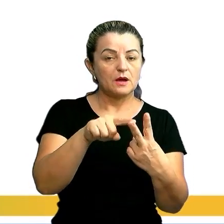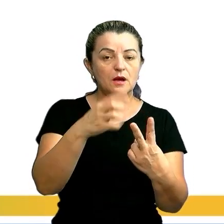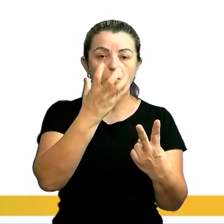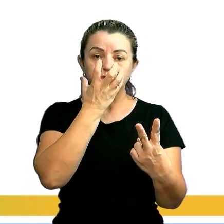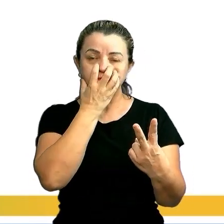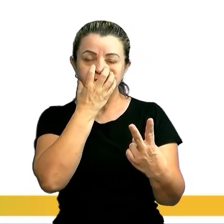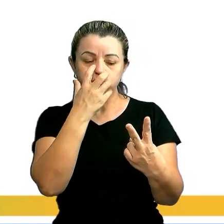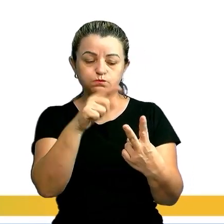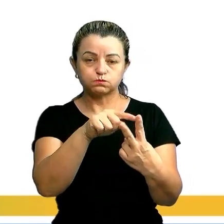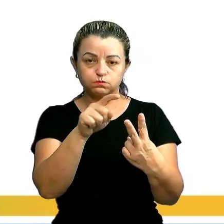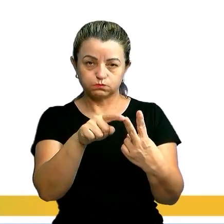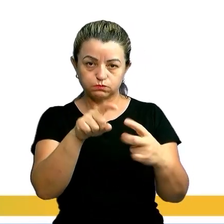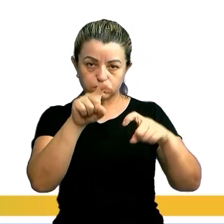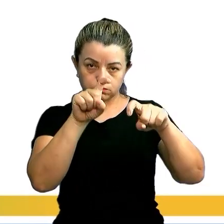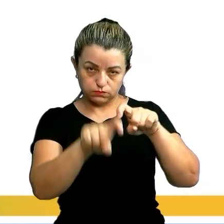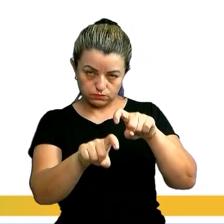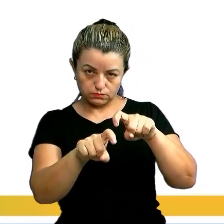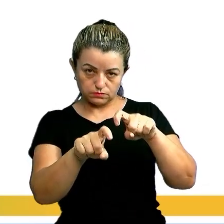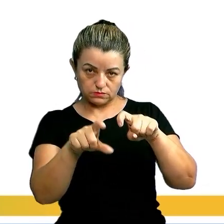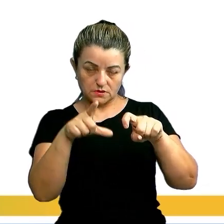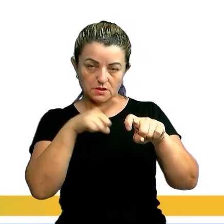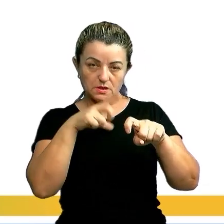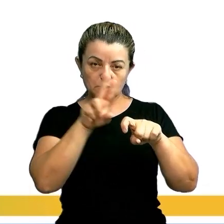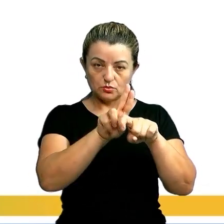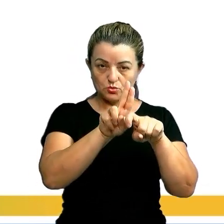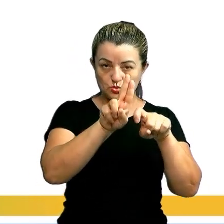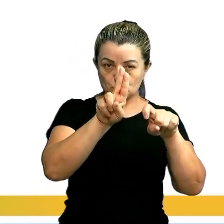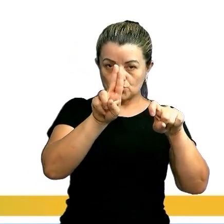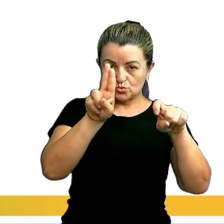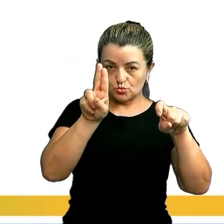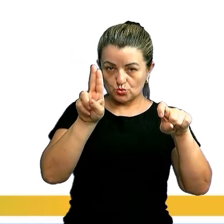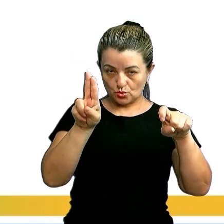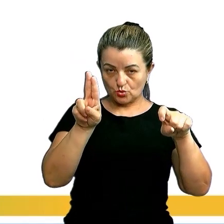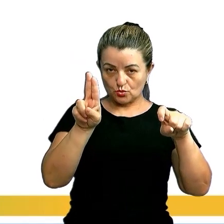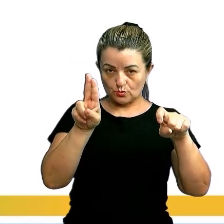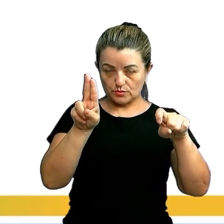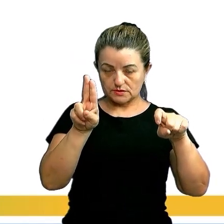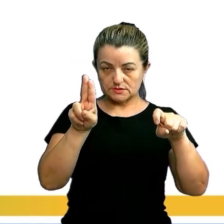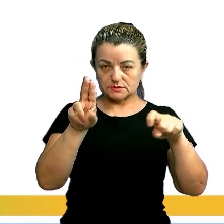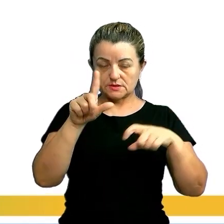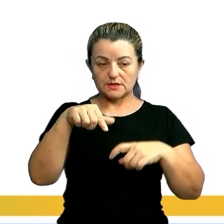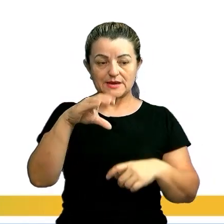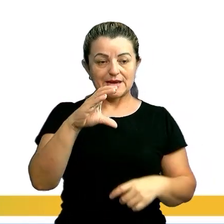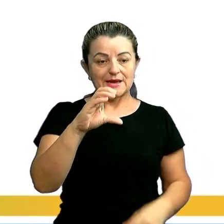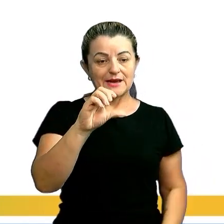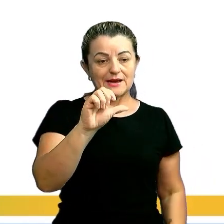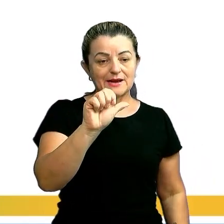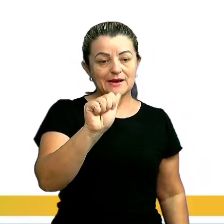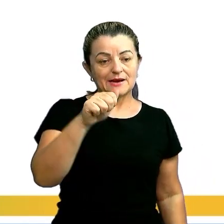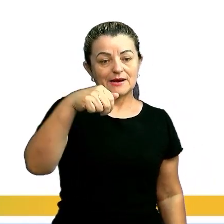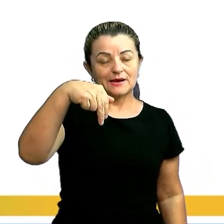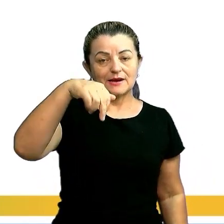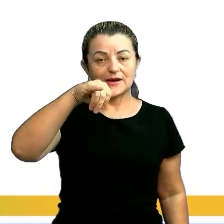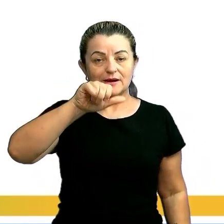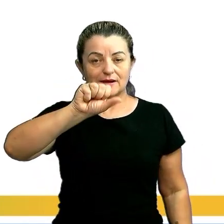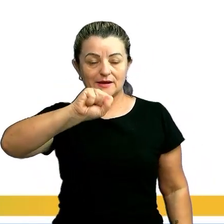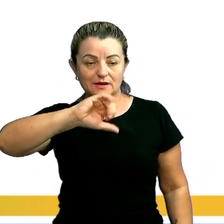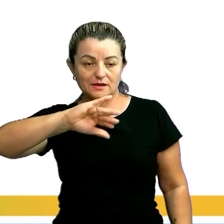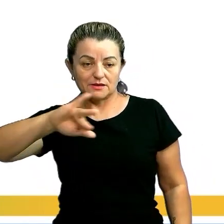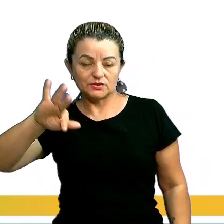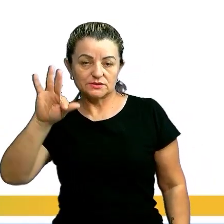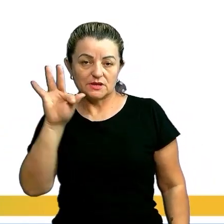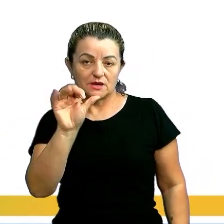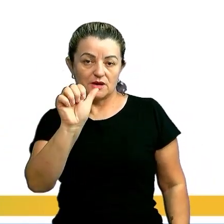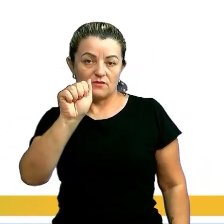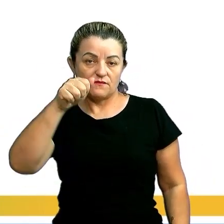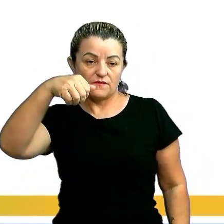vocês. Cães tem nome científico chamado Canis familiares. Então, cães e lobos, quem são os